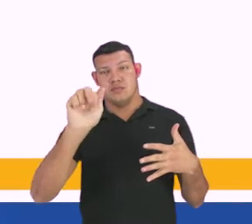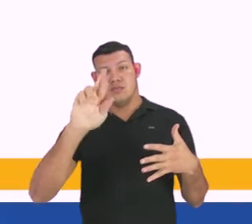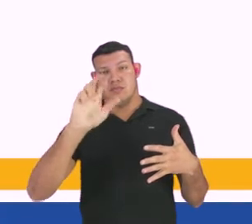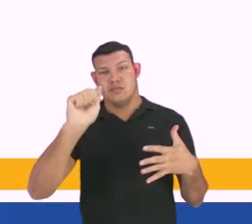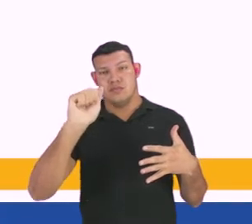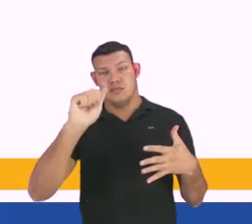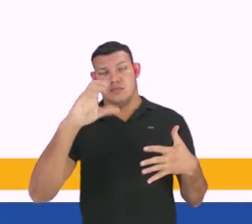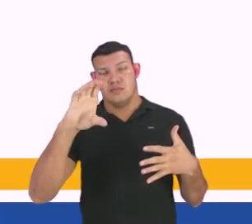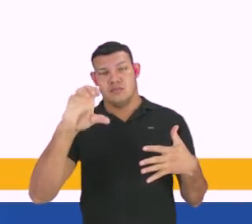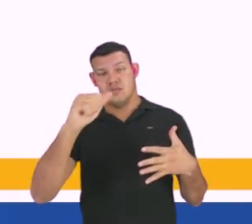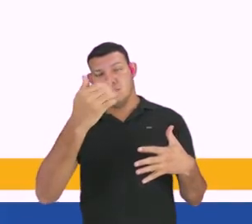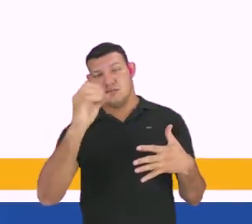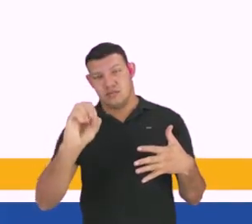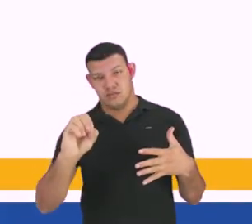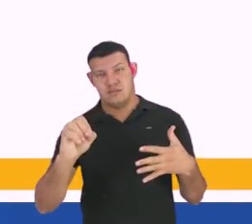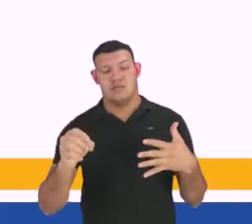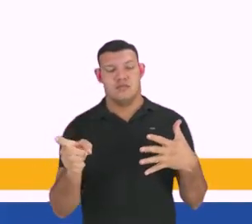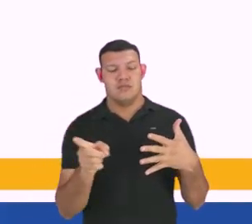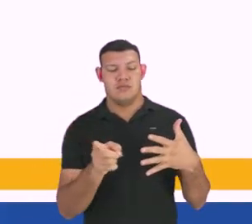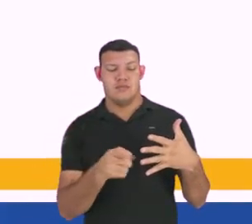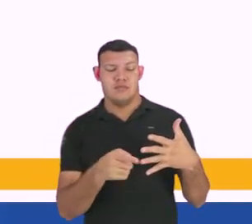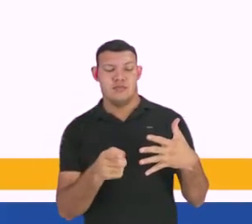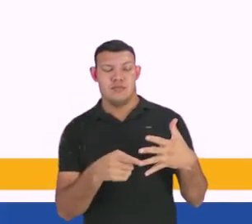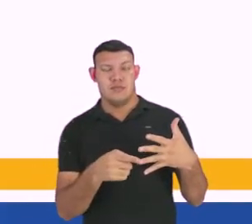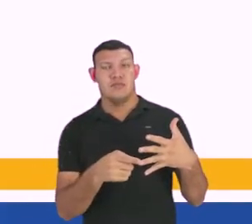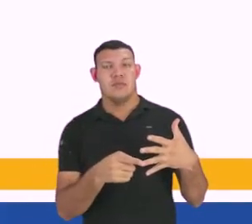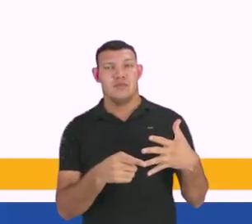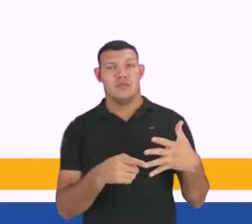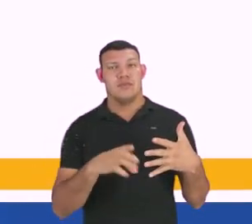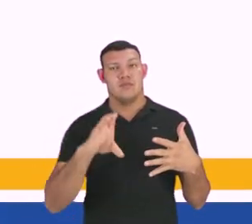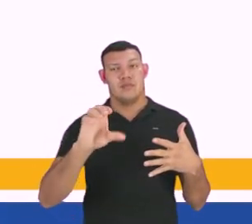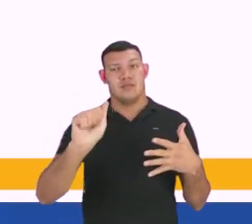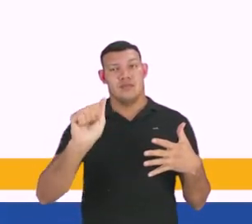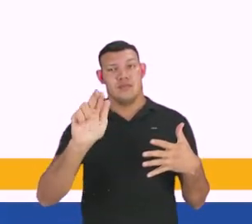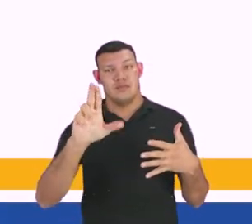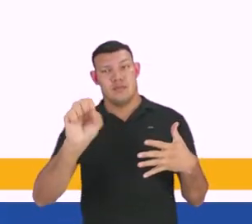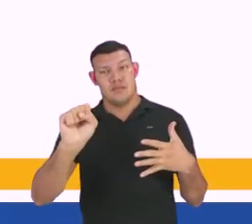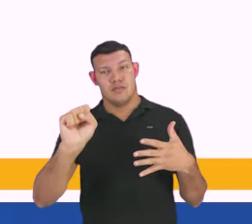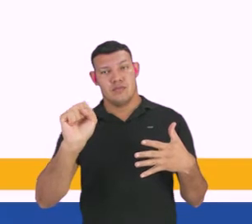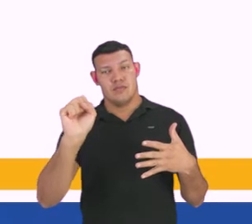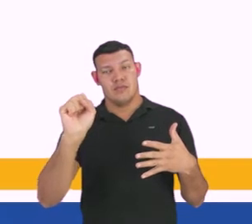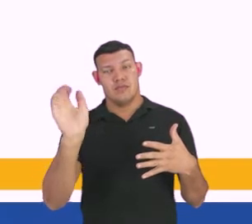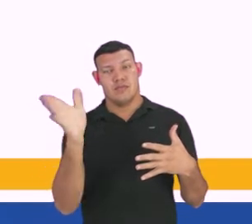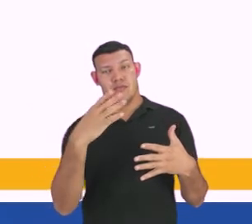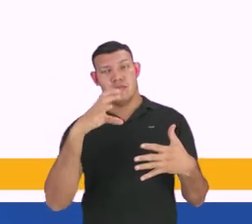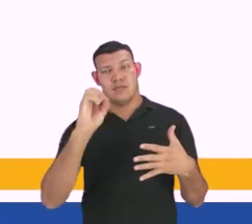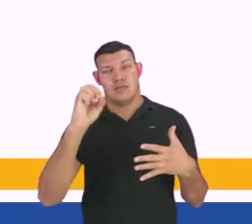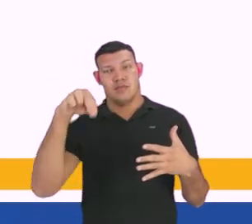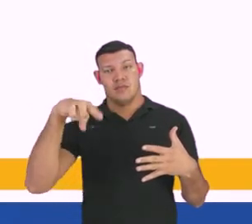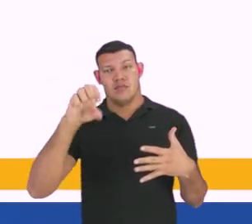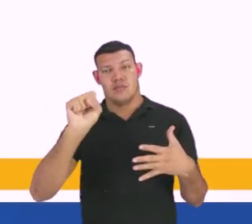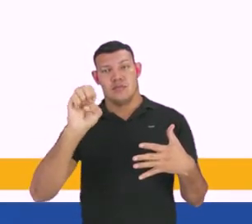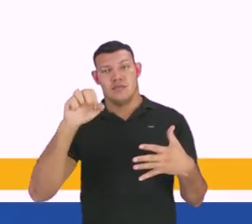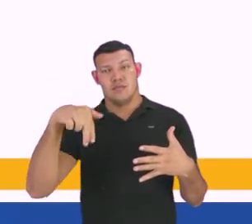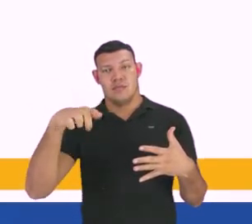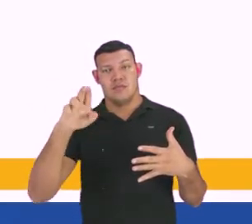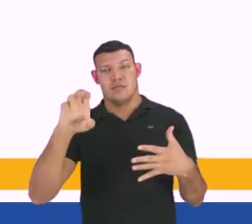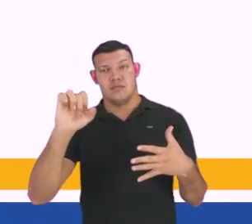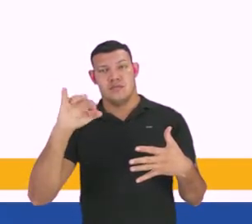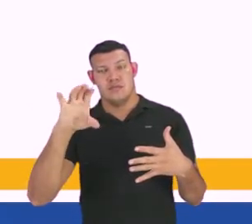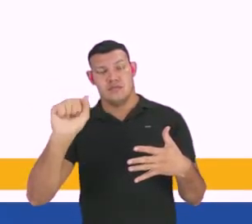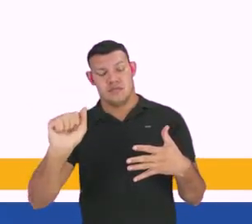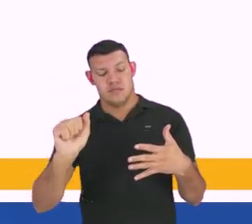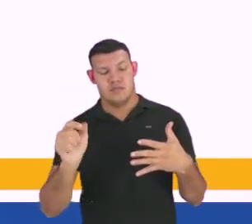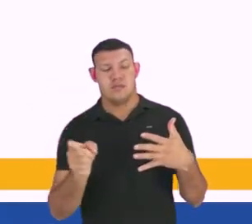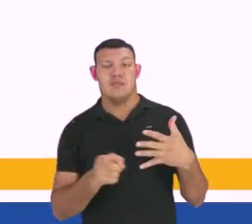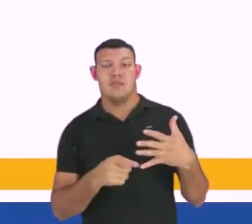de analogia. O argumento por causa e consequência. E o argumento por